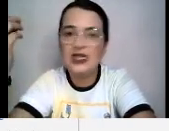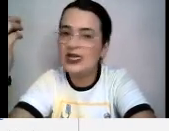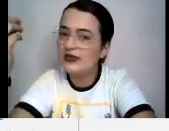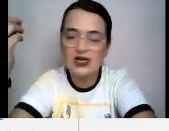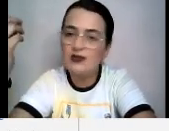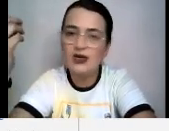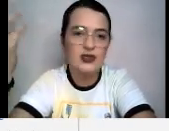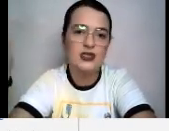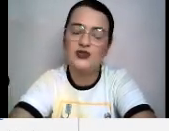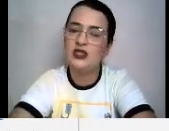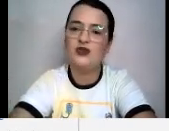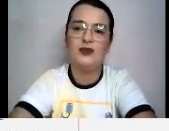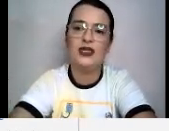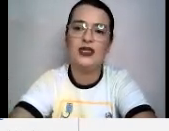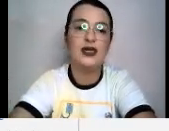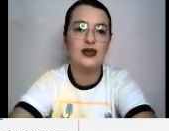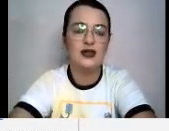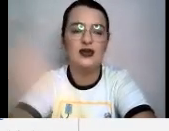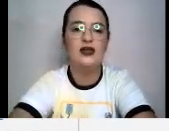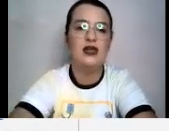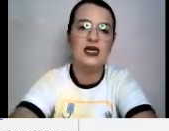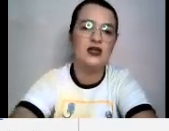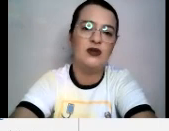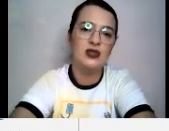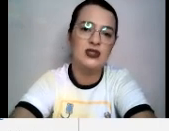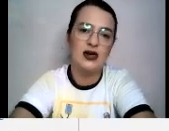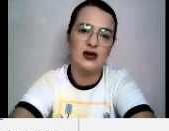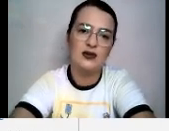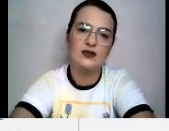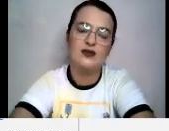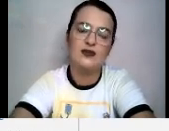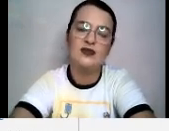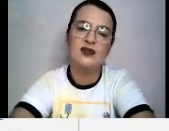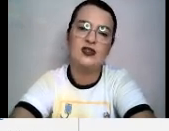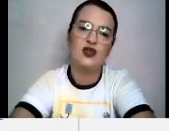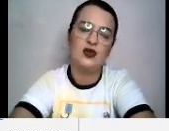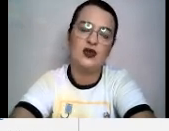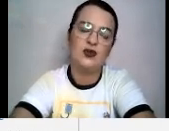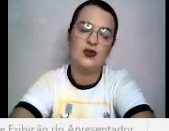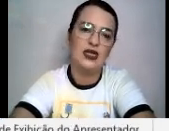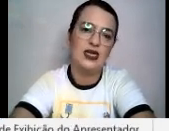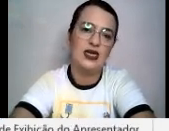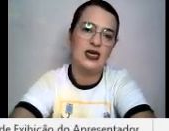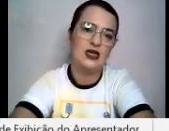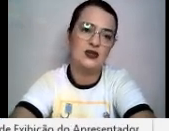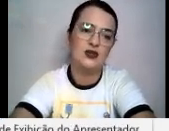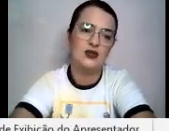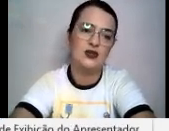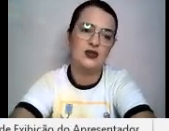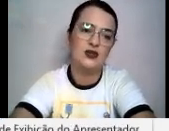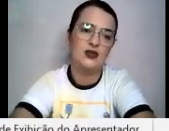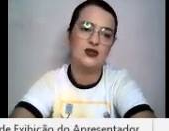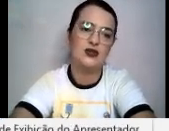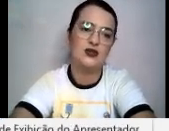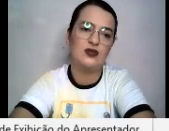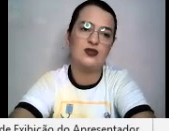fiquem deitados na cama, não, porque senão vocês não vão aprender, né? Então vamos lá. Deixa eu compartilhar aqui. Pronto,